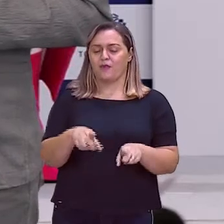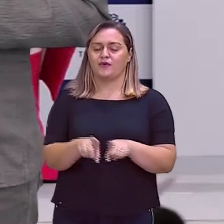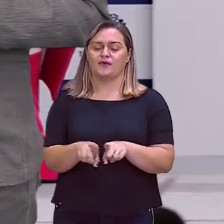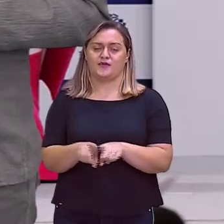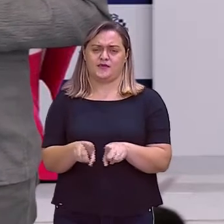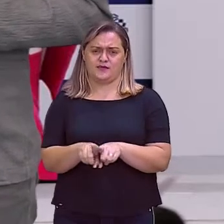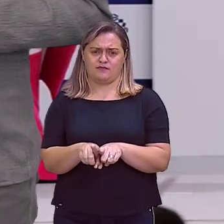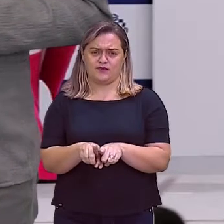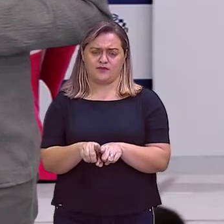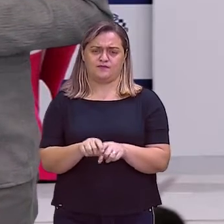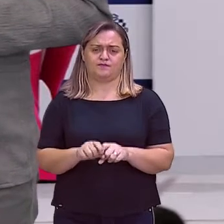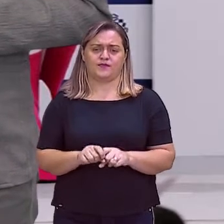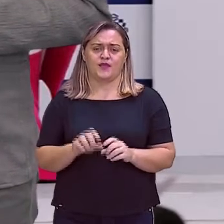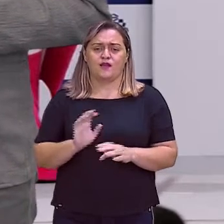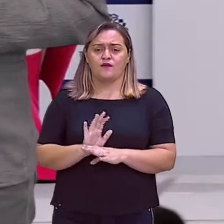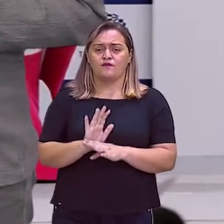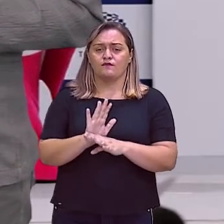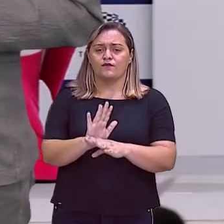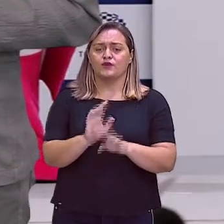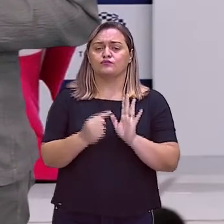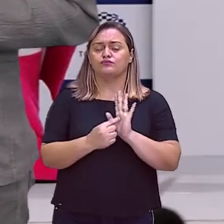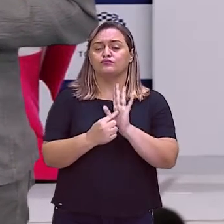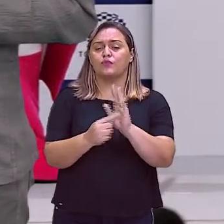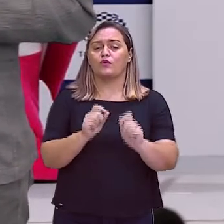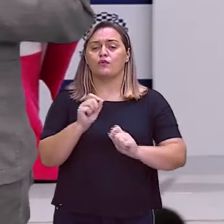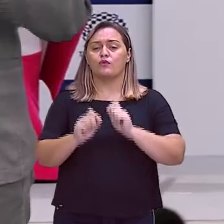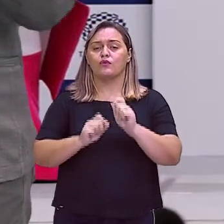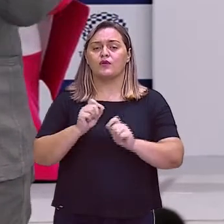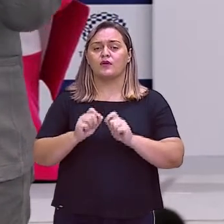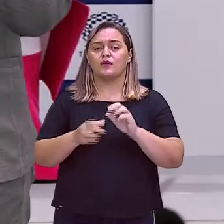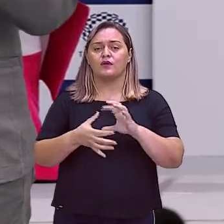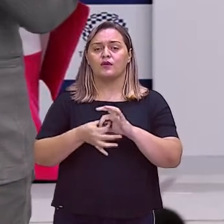os Jogos Paralímpicos. O azul